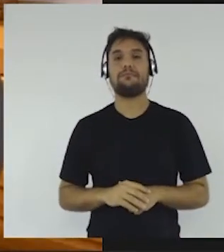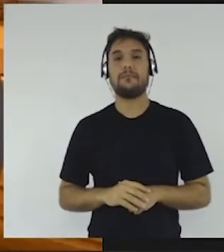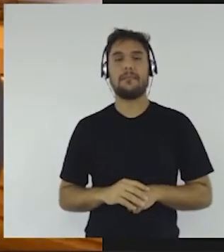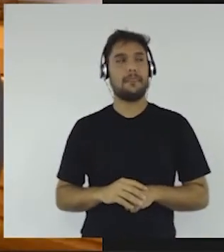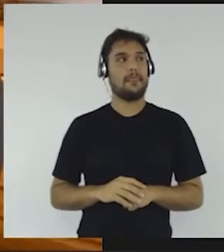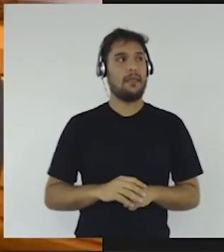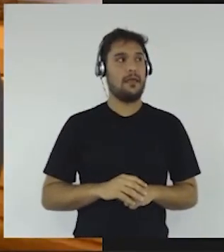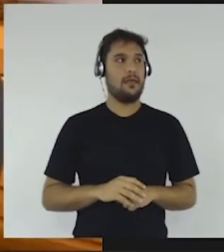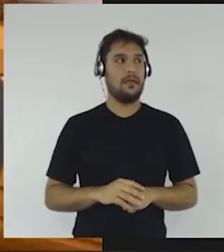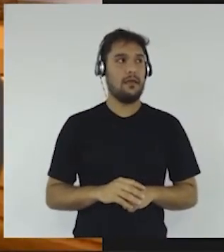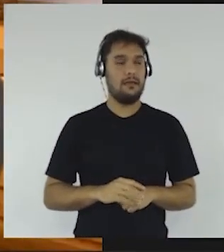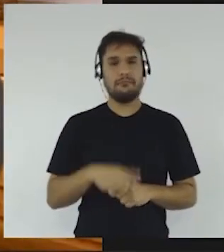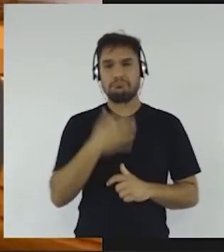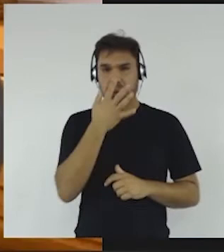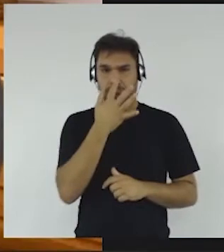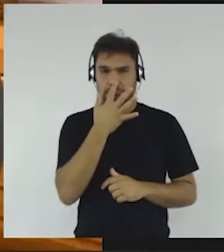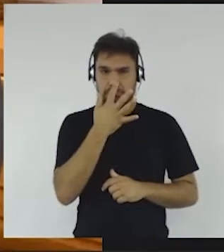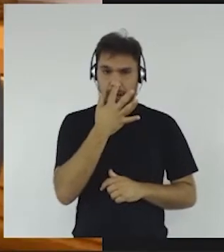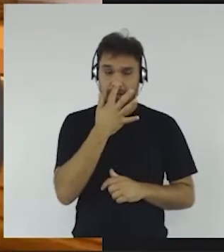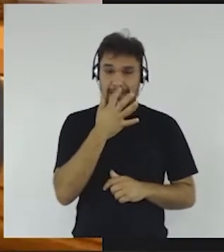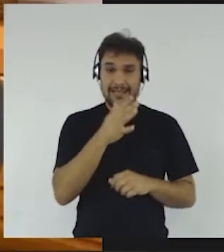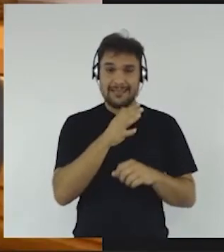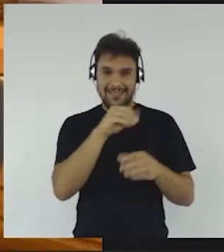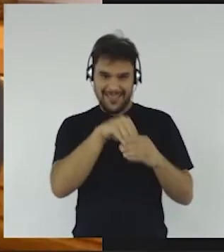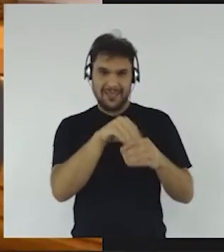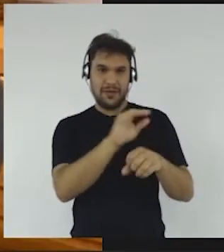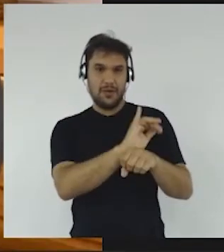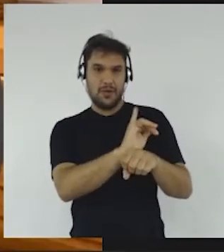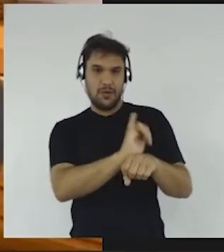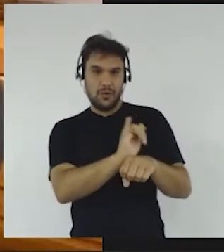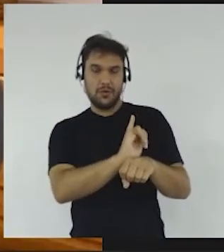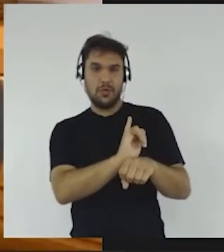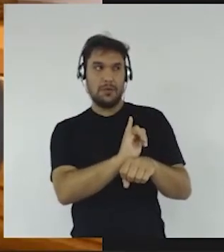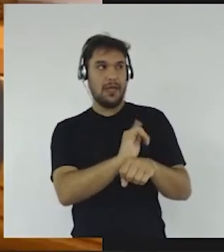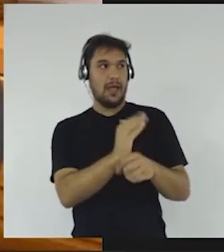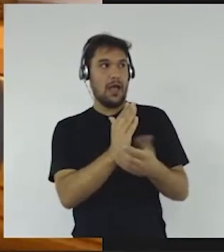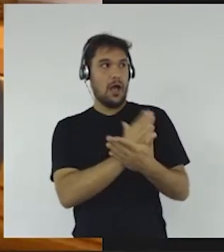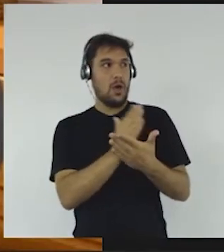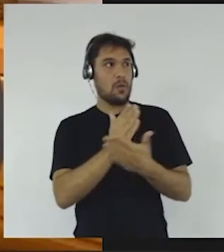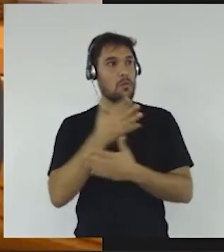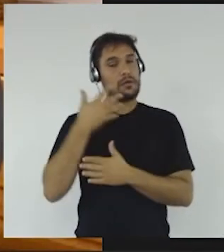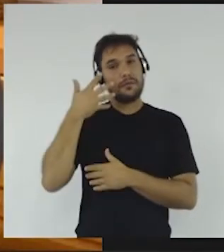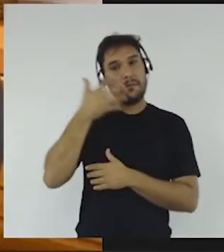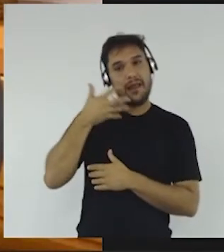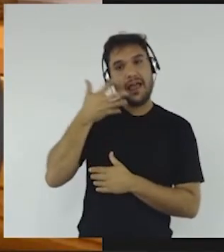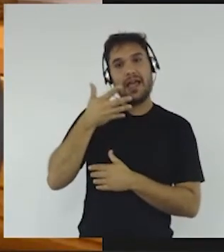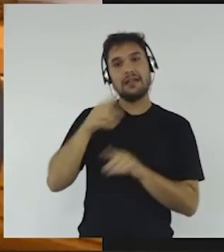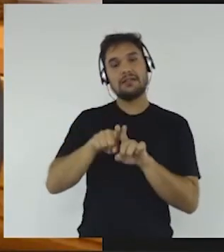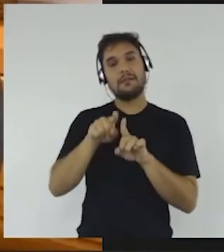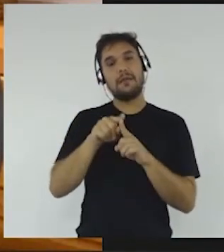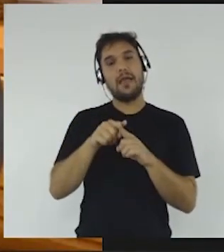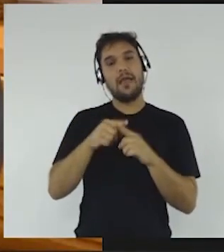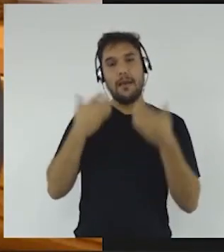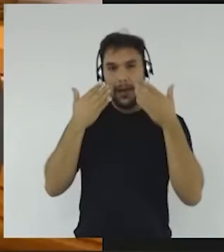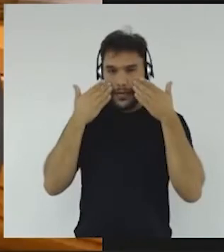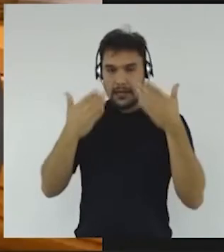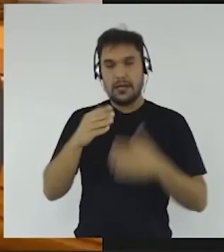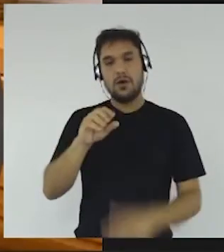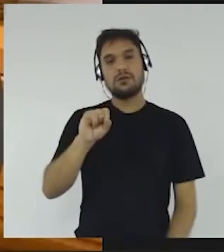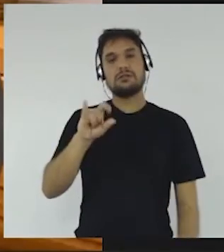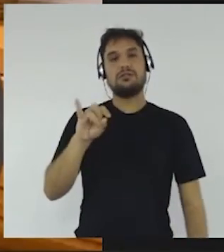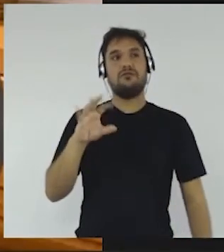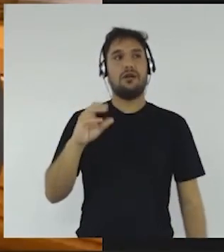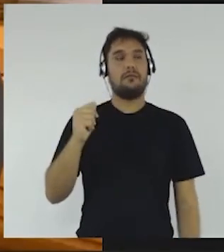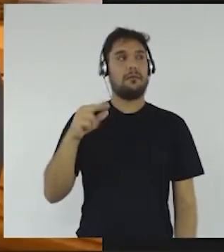que assistam no YouTube palestras e exposições de Silvio Capanema de Souza, que